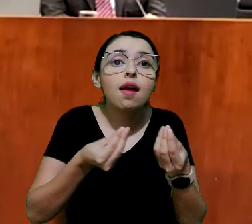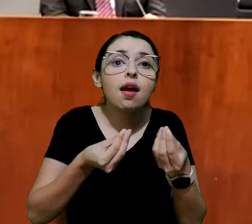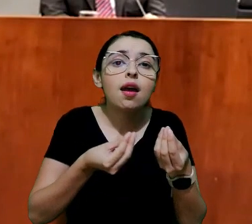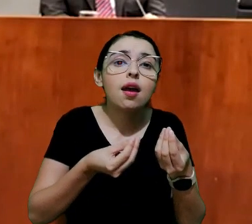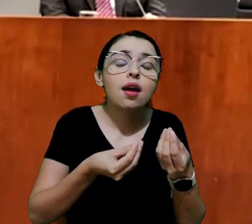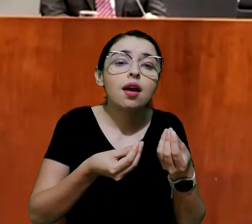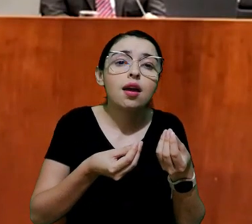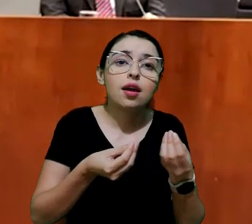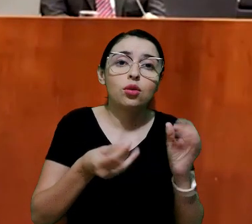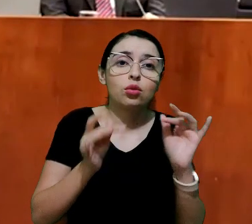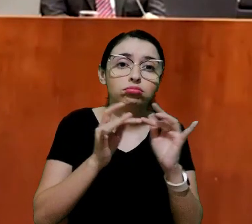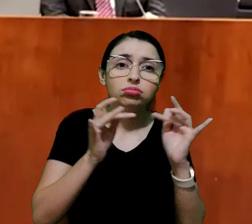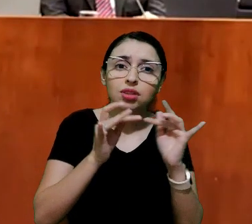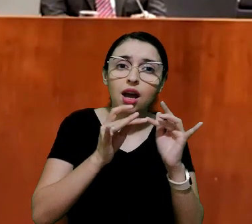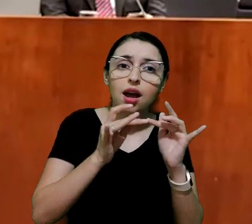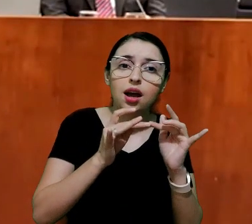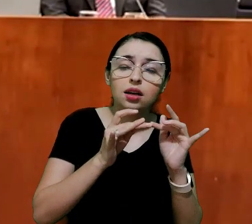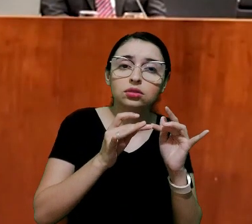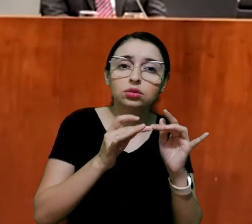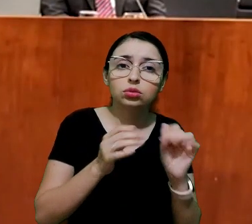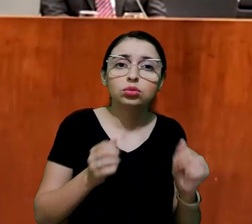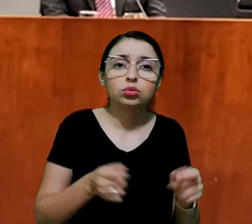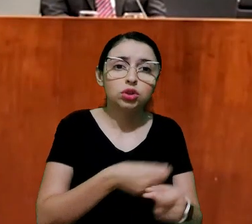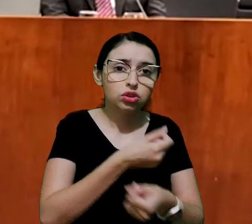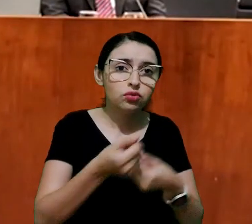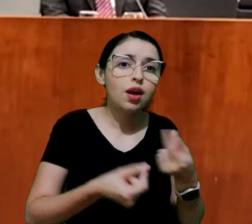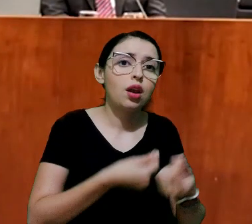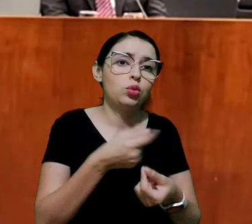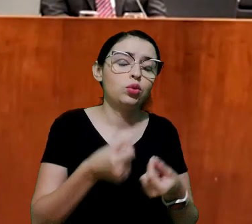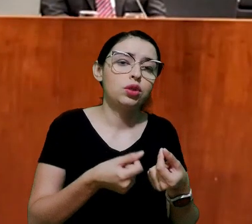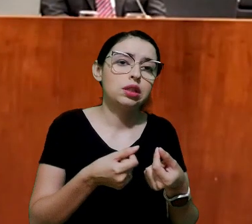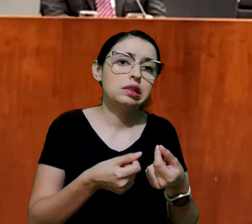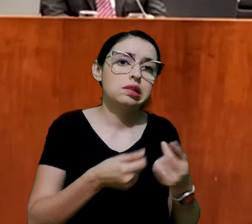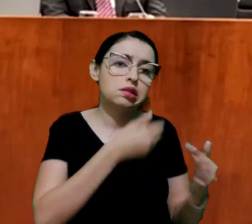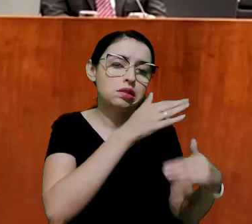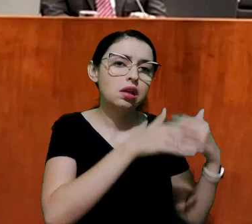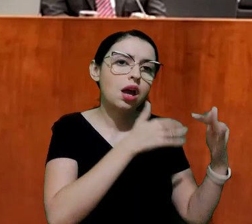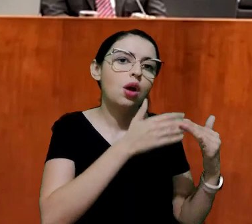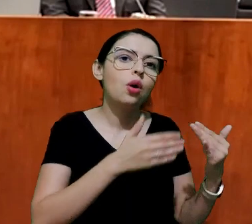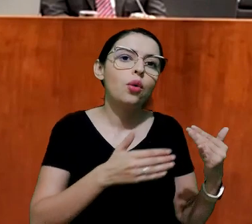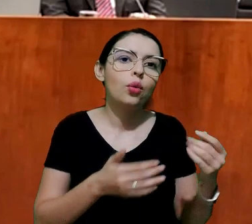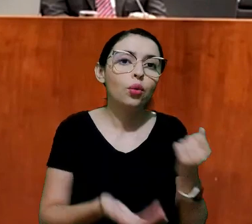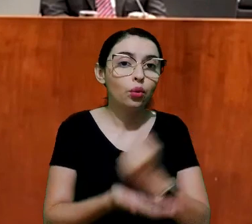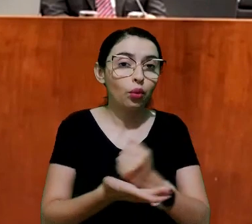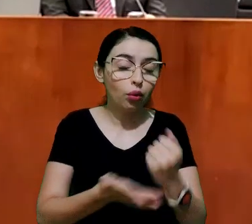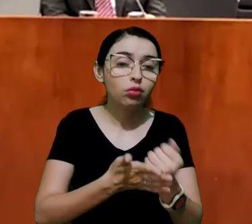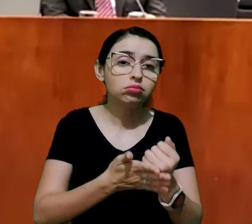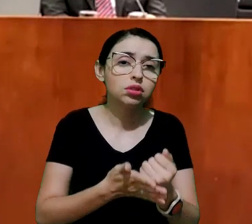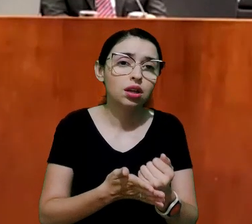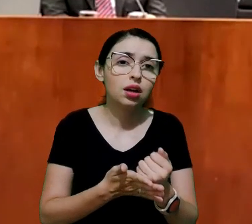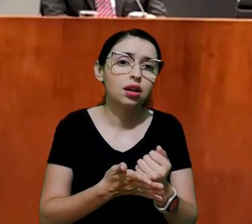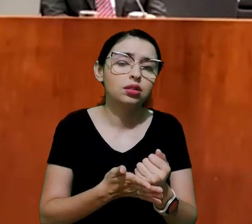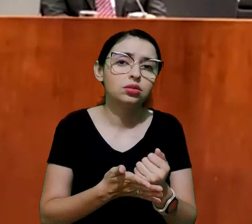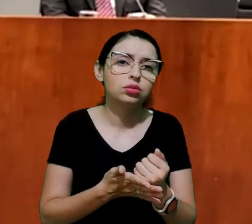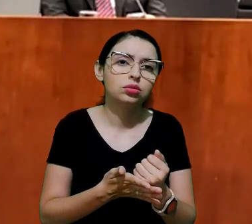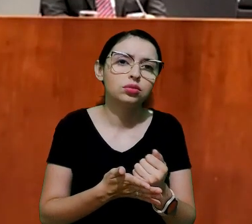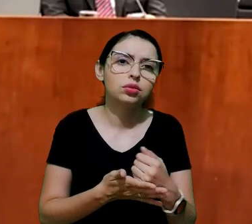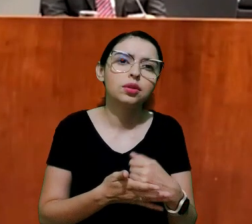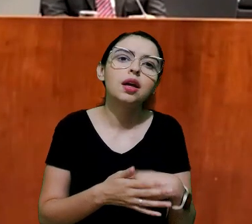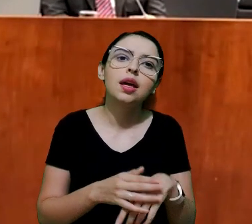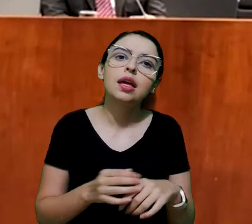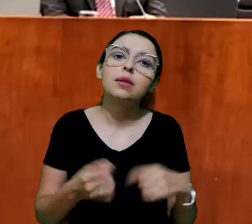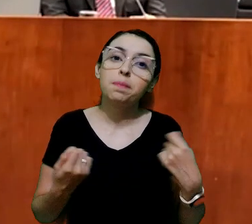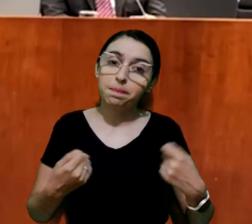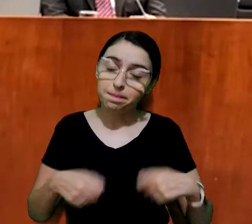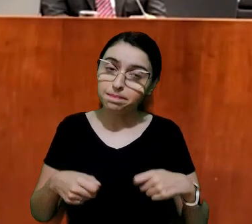e o que não é objeto de negociação, principalmente na questão sucessória. Será que o contrato, né, que em Portugal é permitida a